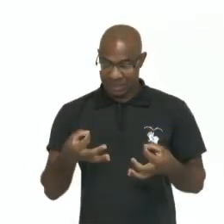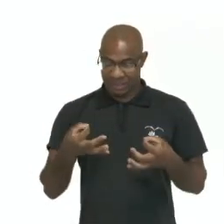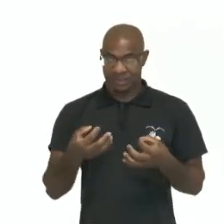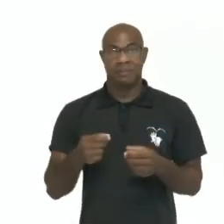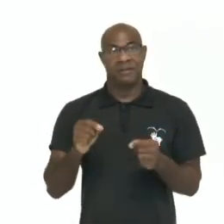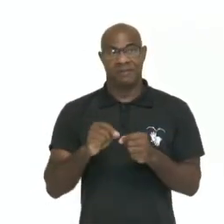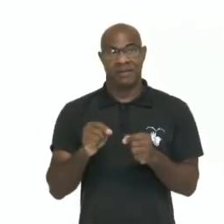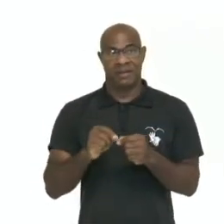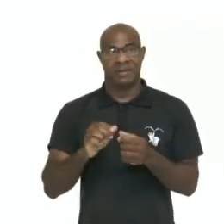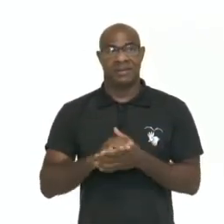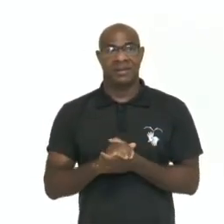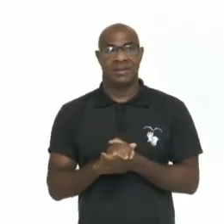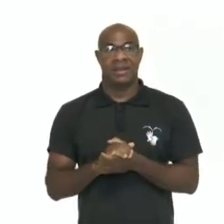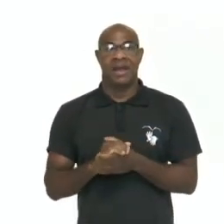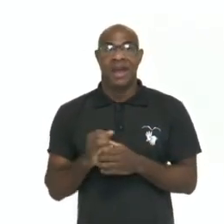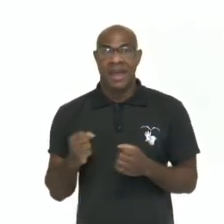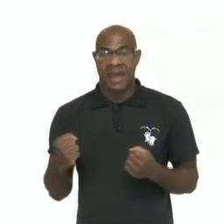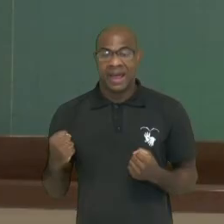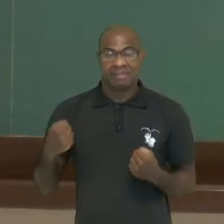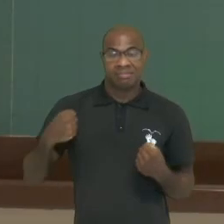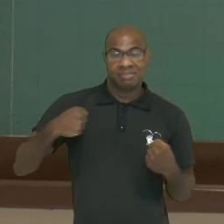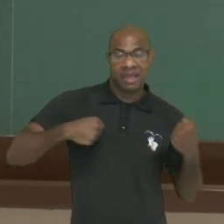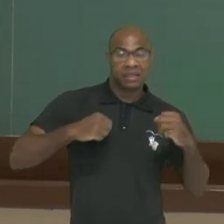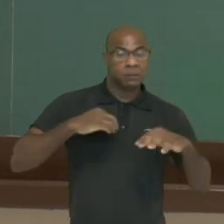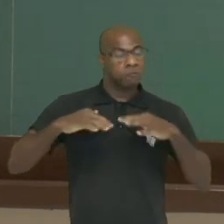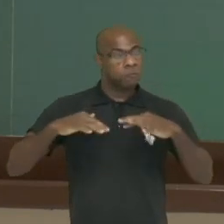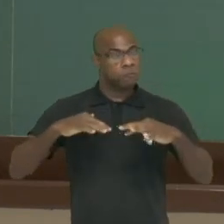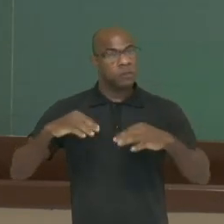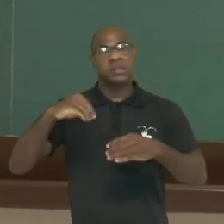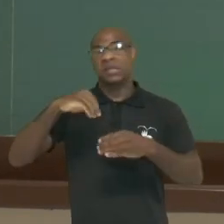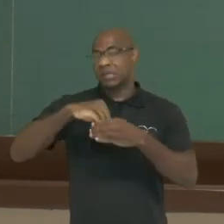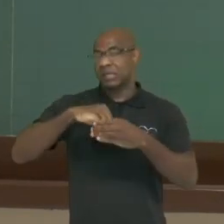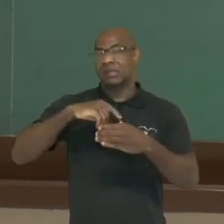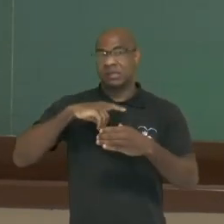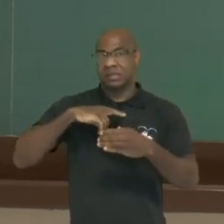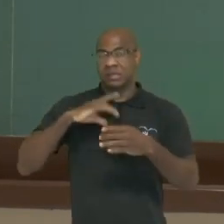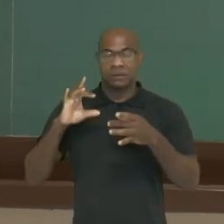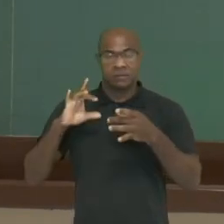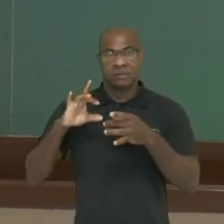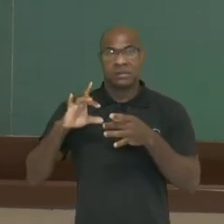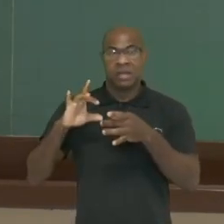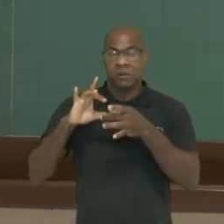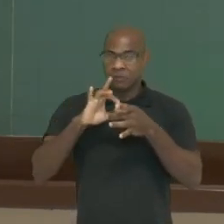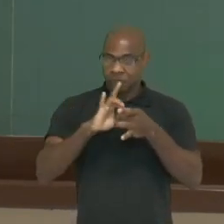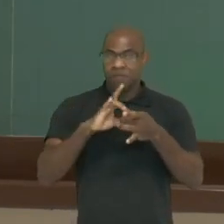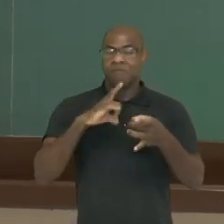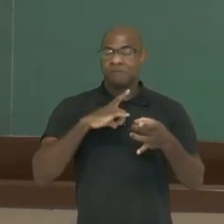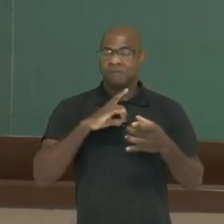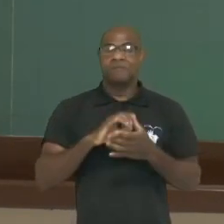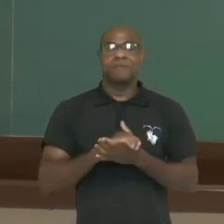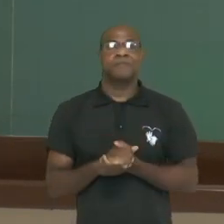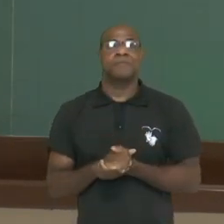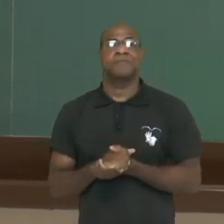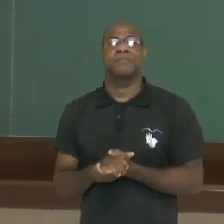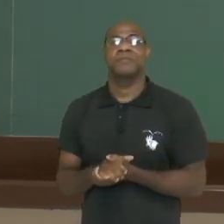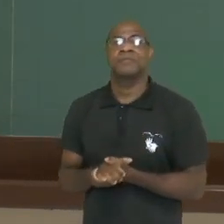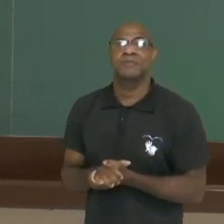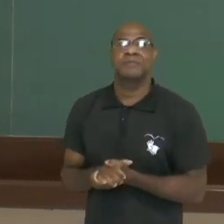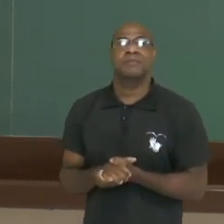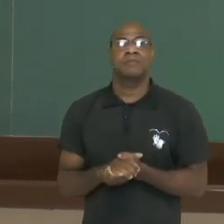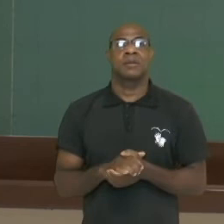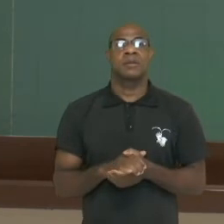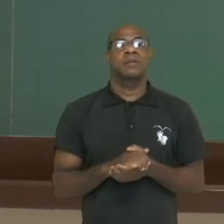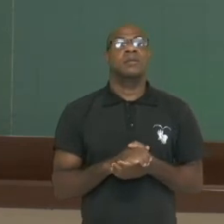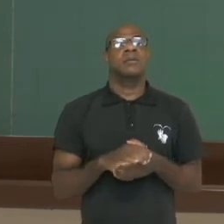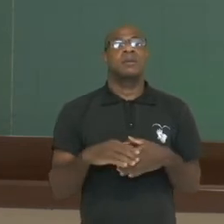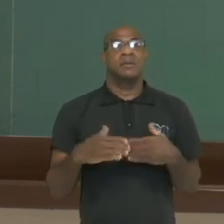muito isso. A técnica do movimento e não a força, não é para derrubar o atleta, né, nesse sentido, machucá-lo,